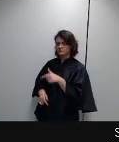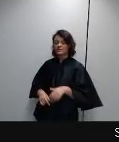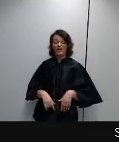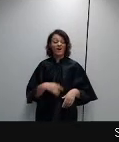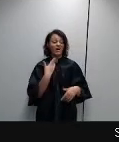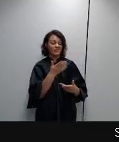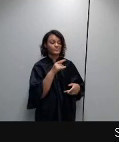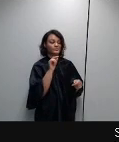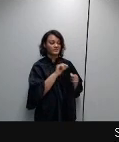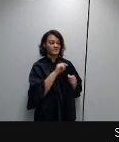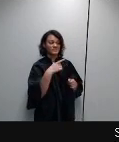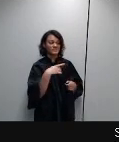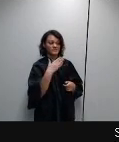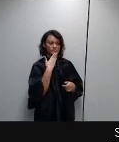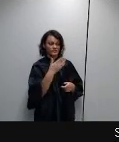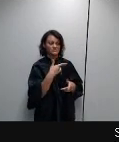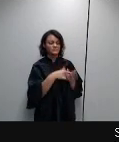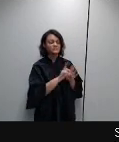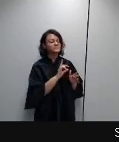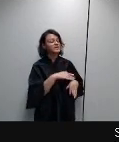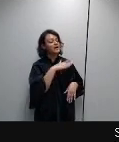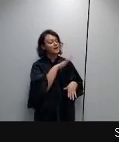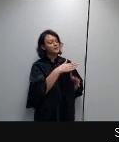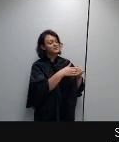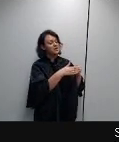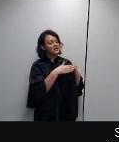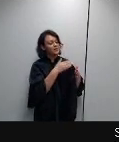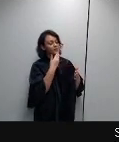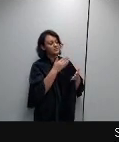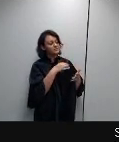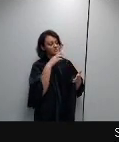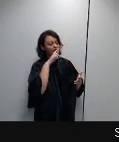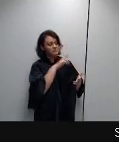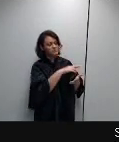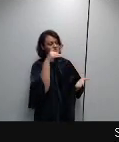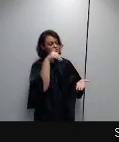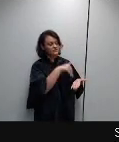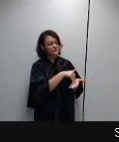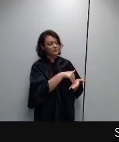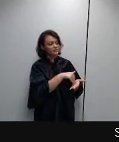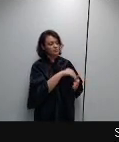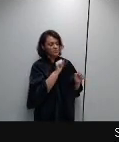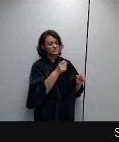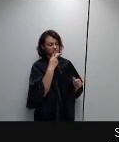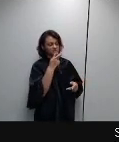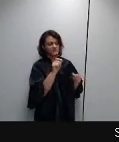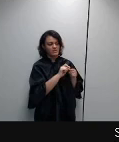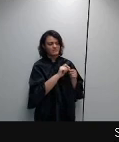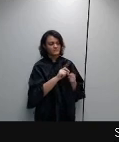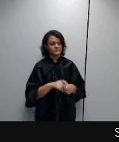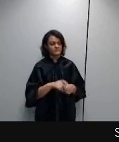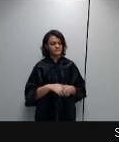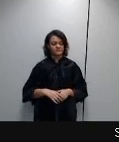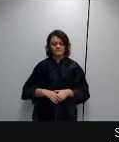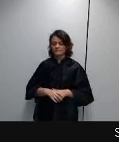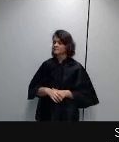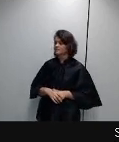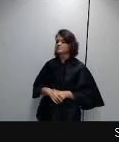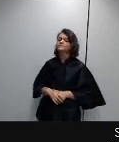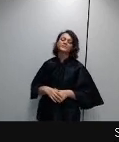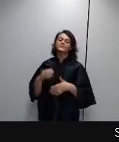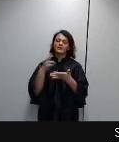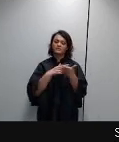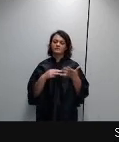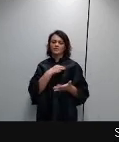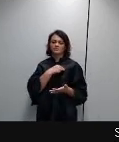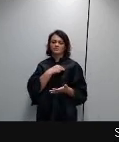por favor no caso a proclamação do resultado onde já também fazer na relatoria da ministra Regina